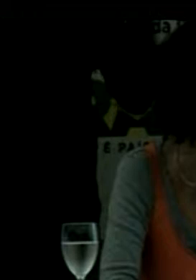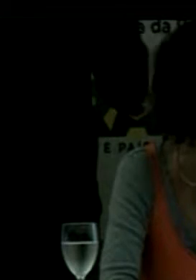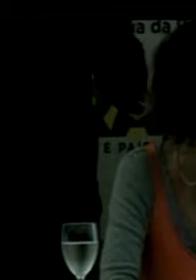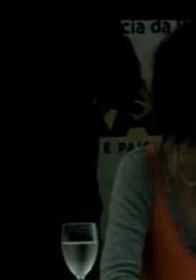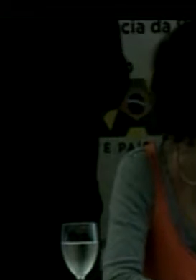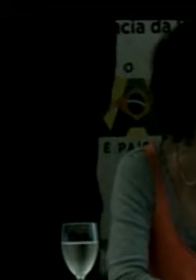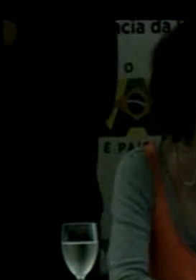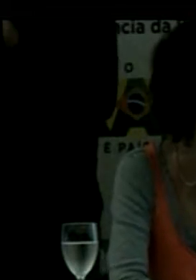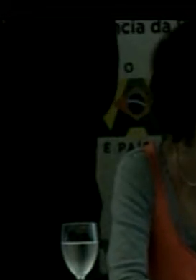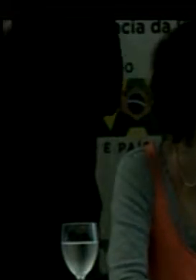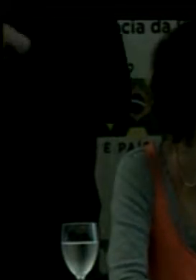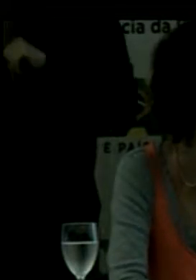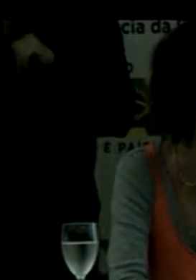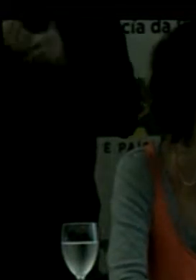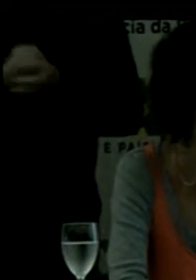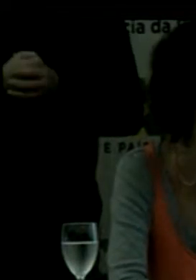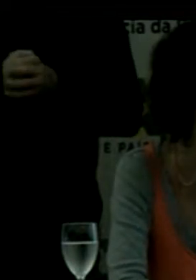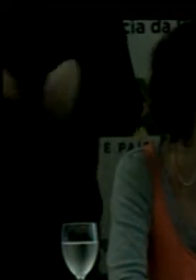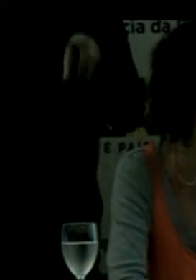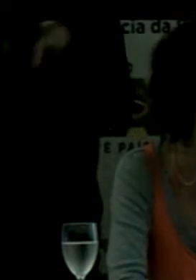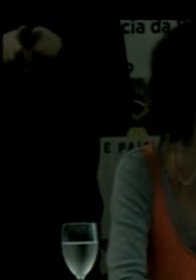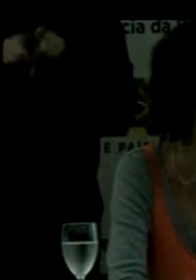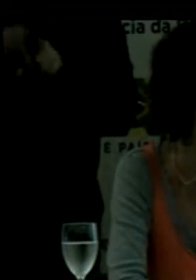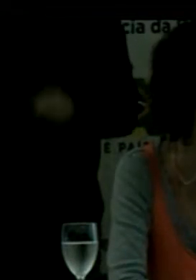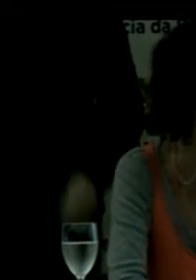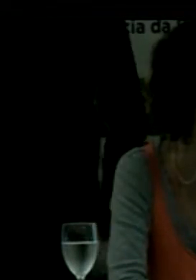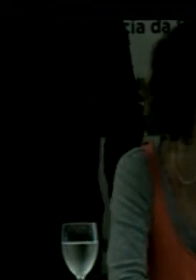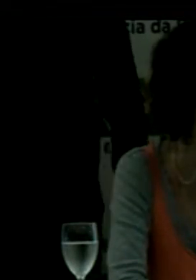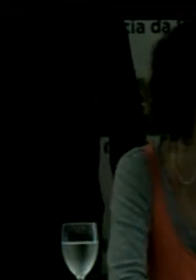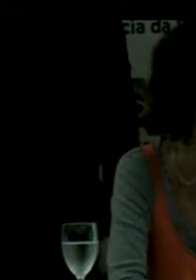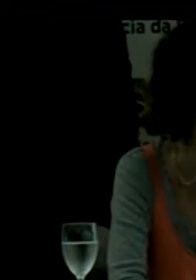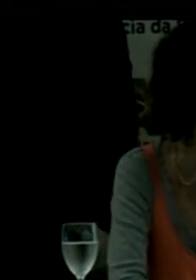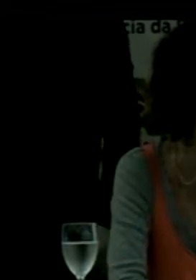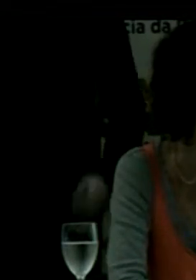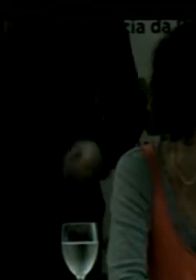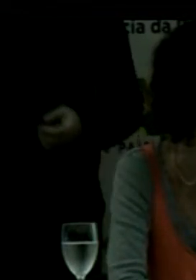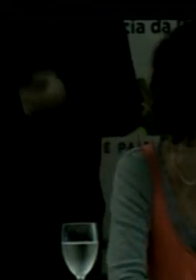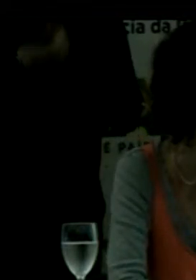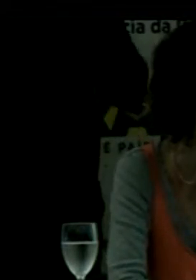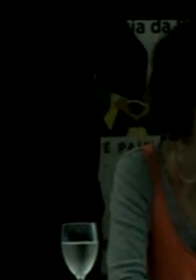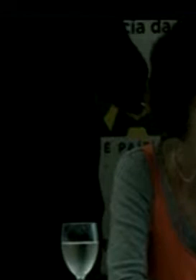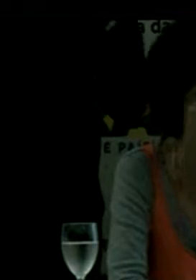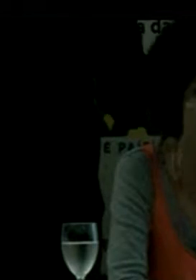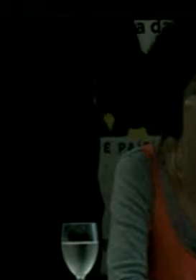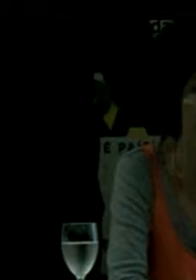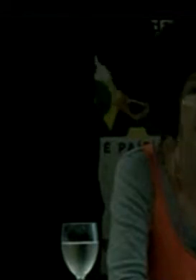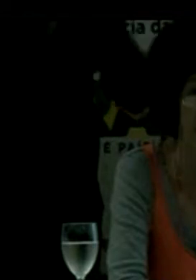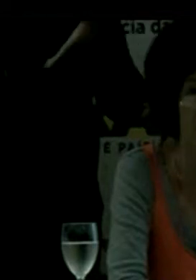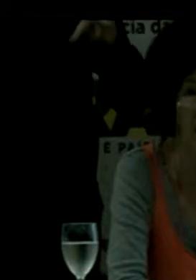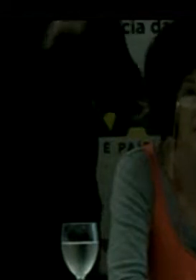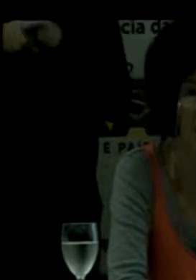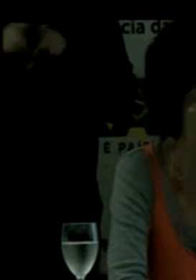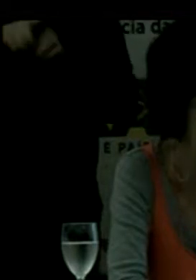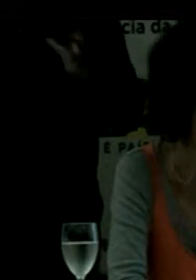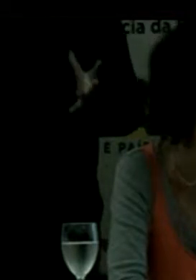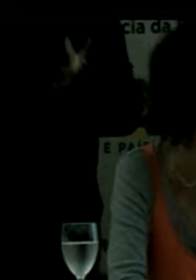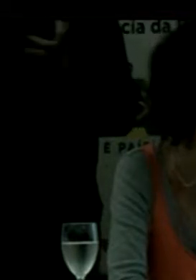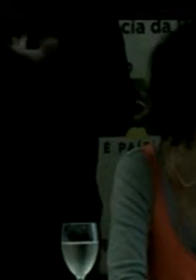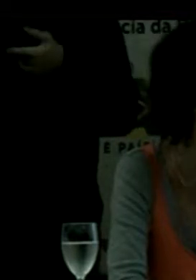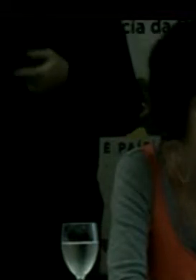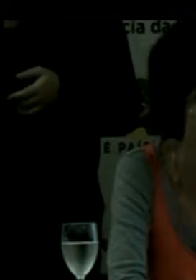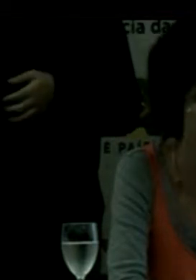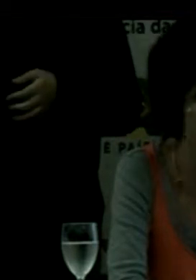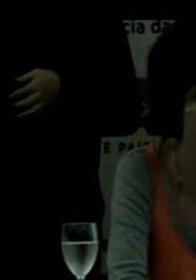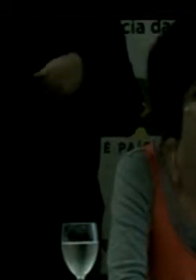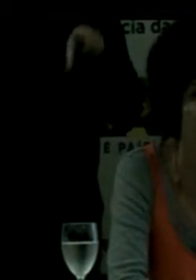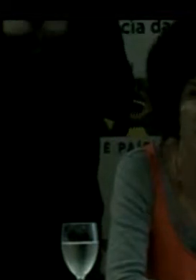nossa sociedade. Canais executivos abertos à participação, inclusive na questão internacional. Foi uma